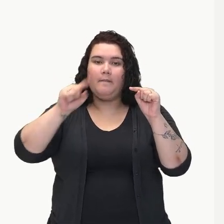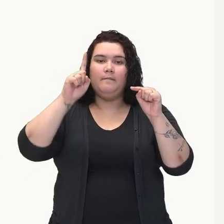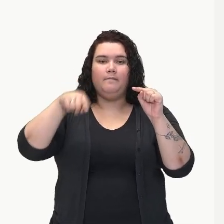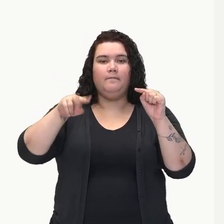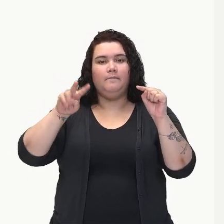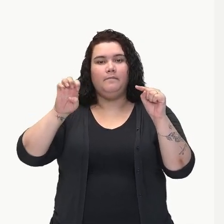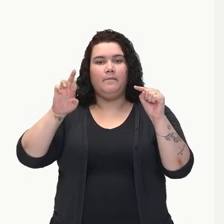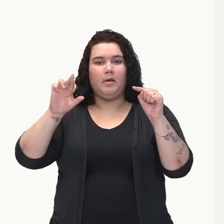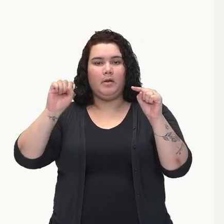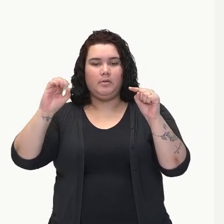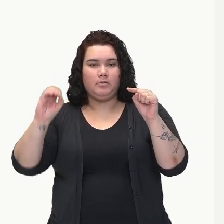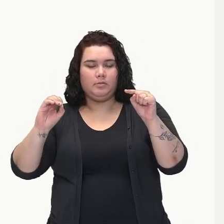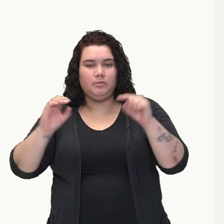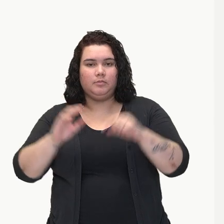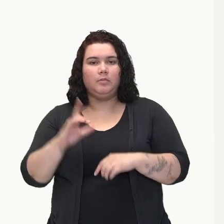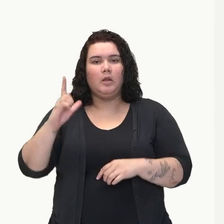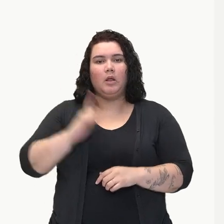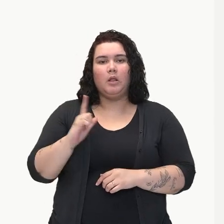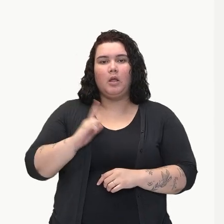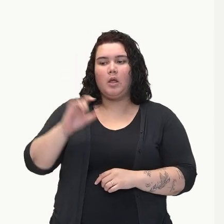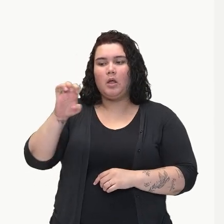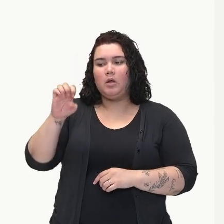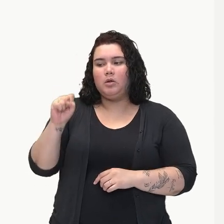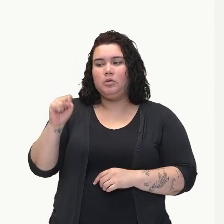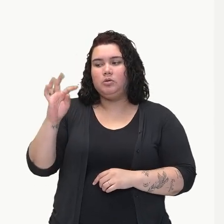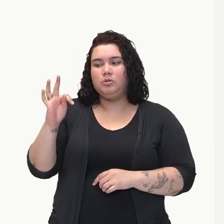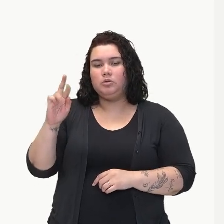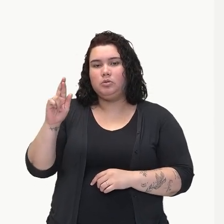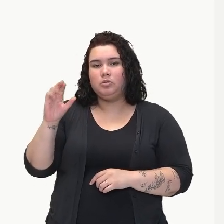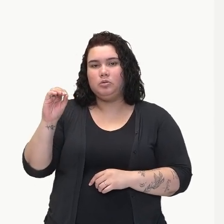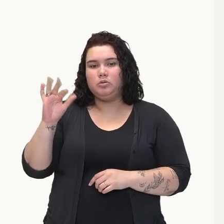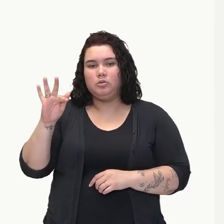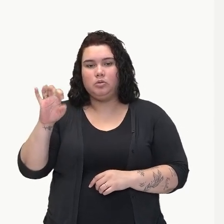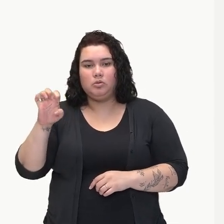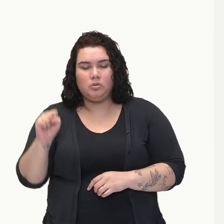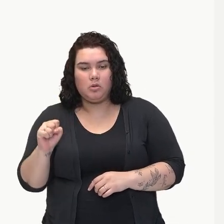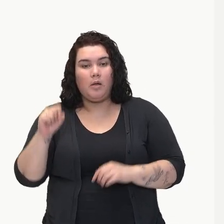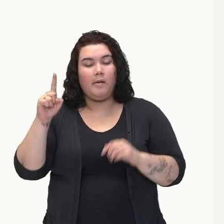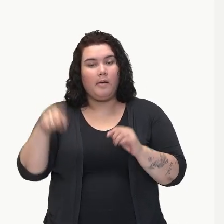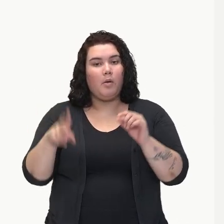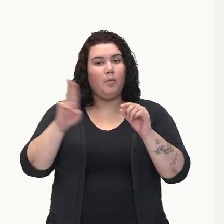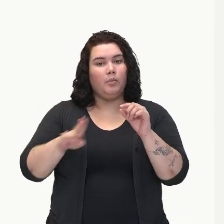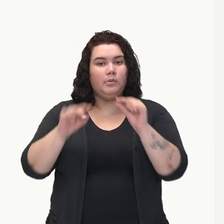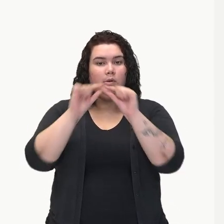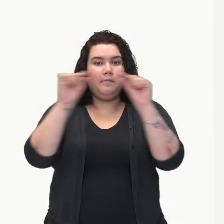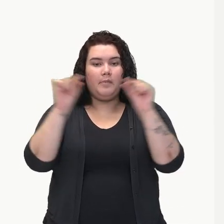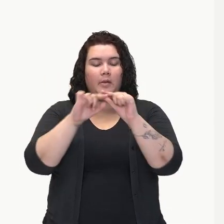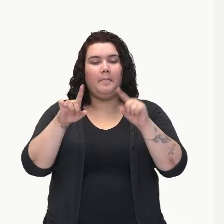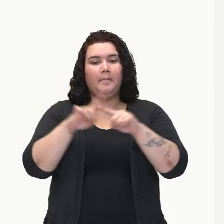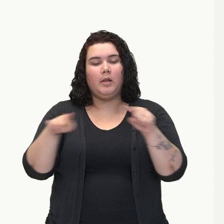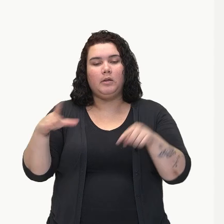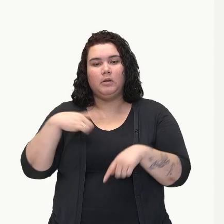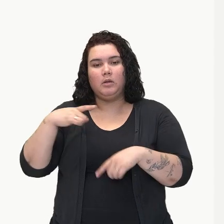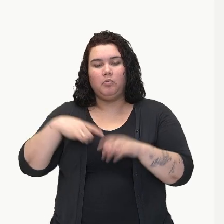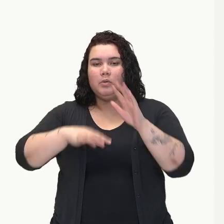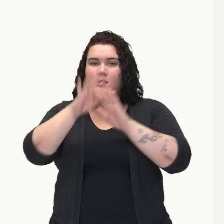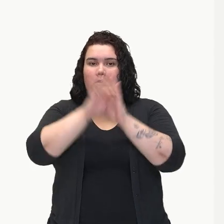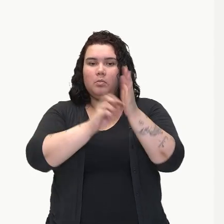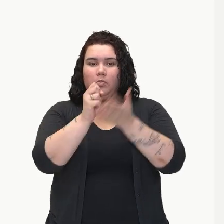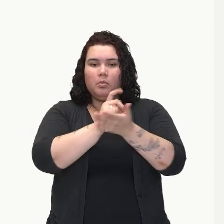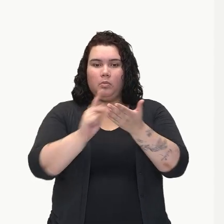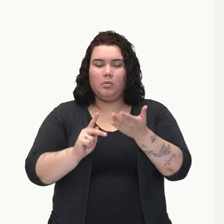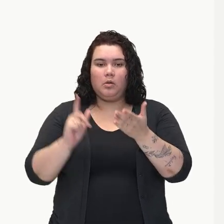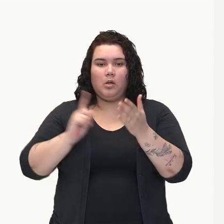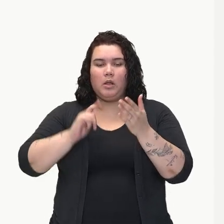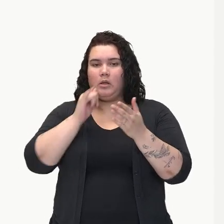verso. Também tem estrofes. A estrofe também é composta por versos, mas vocês já devem ter reparado em texto de poema que a gente tem um